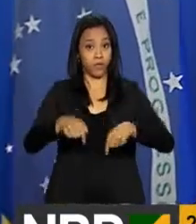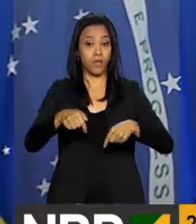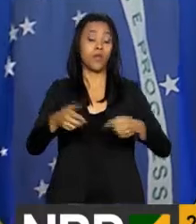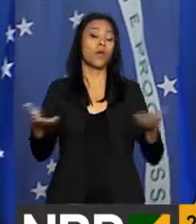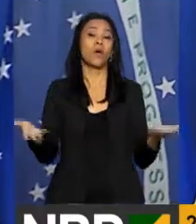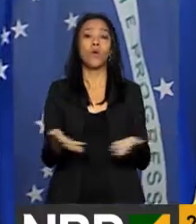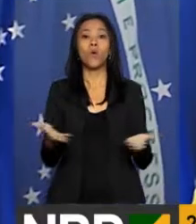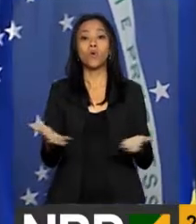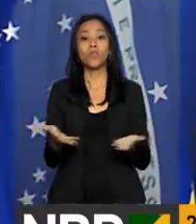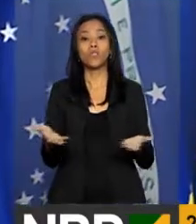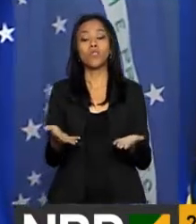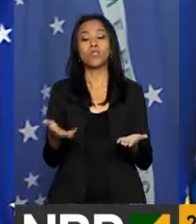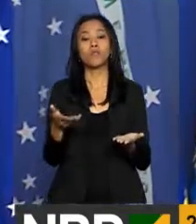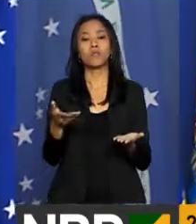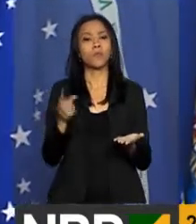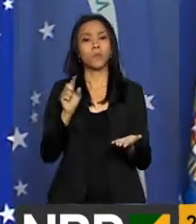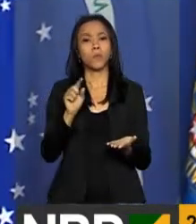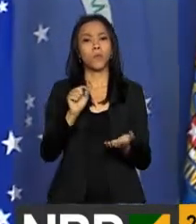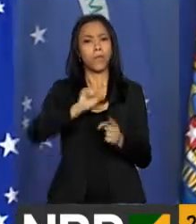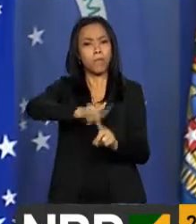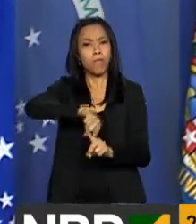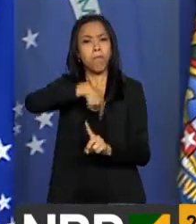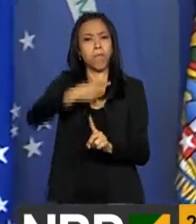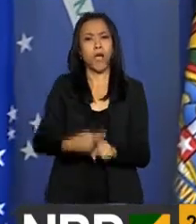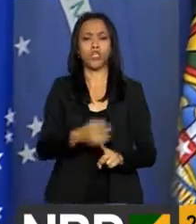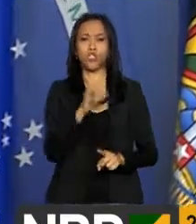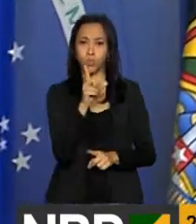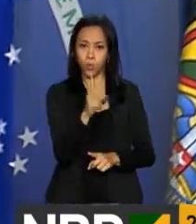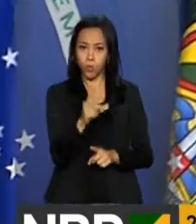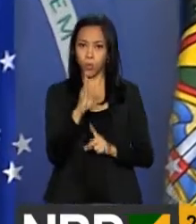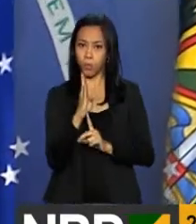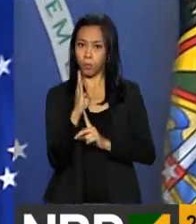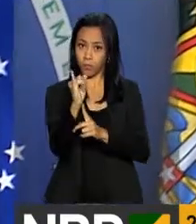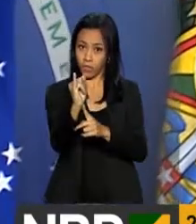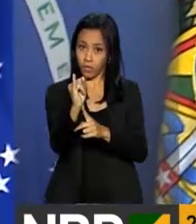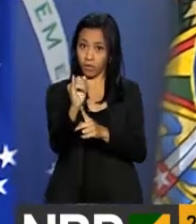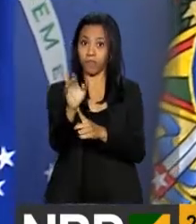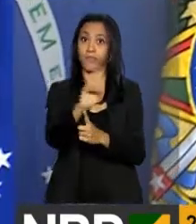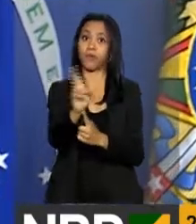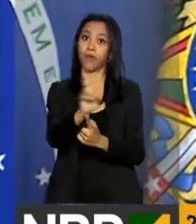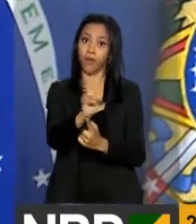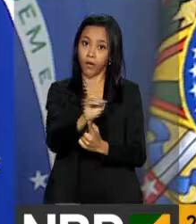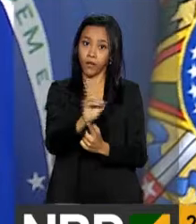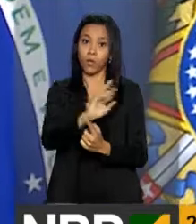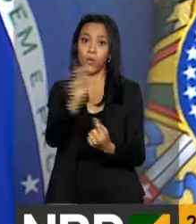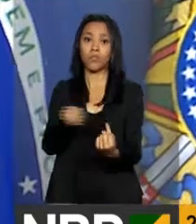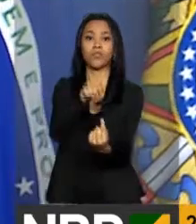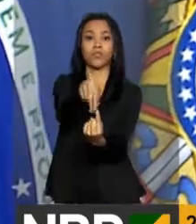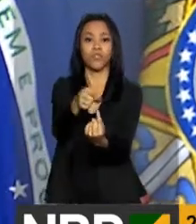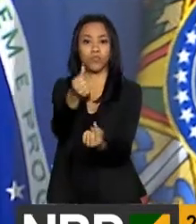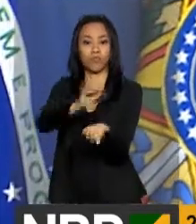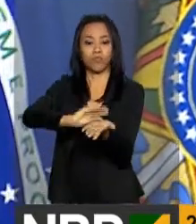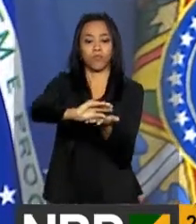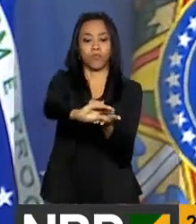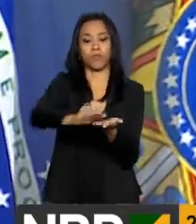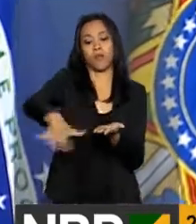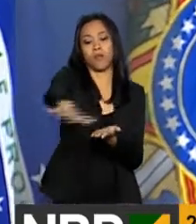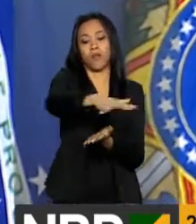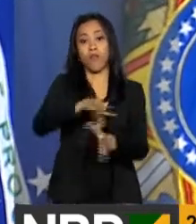destinando mais de 1 bilhão de reais para a formação de professores